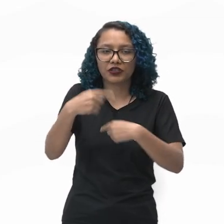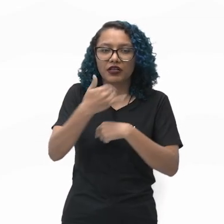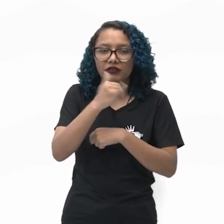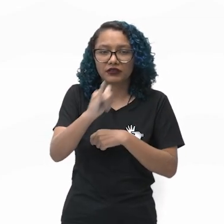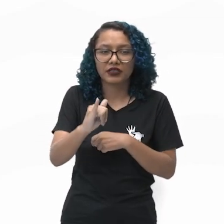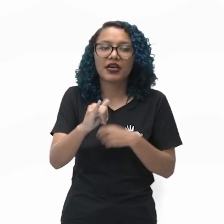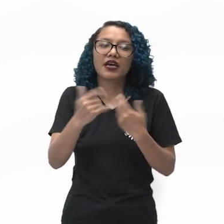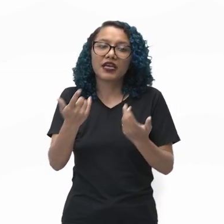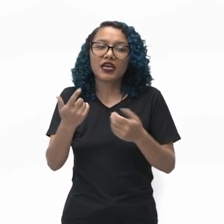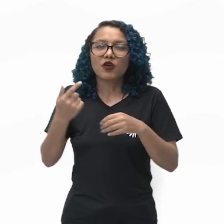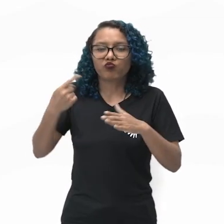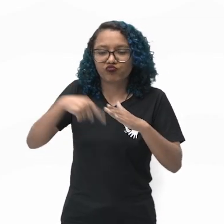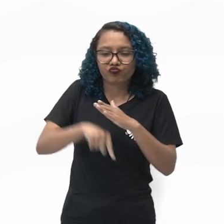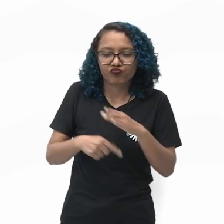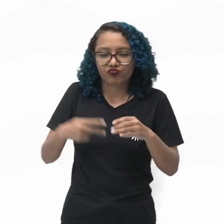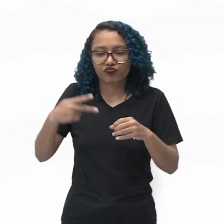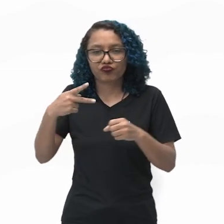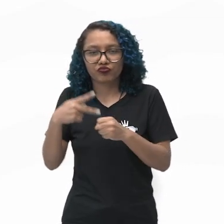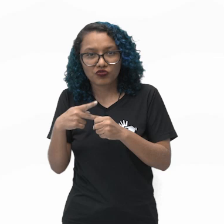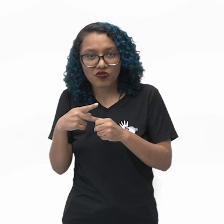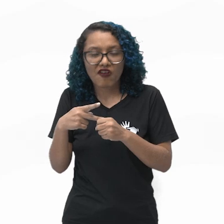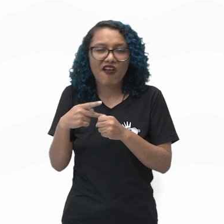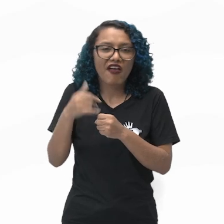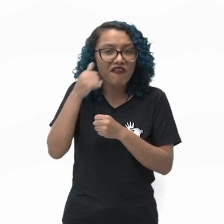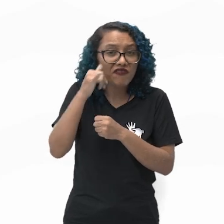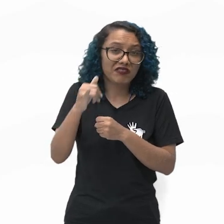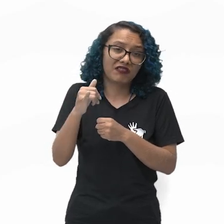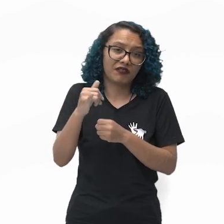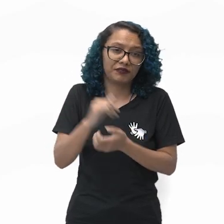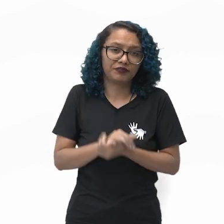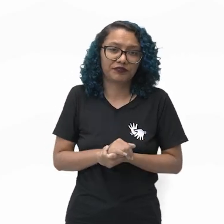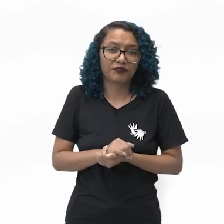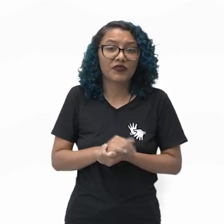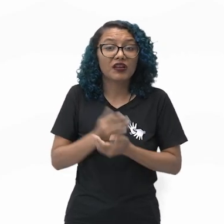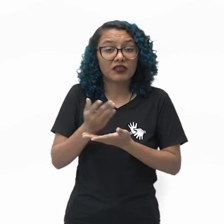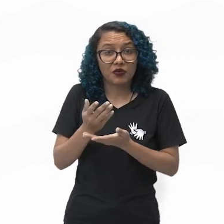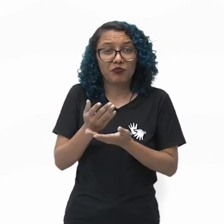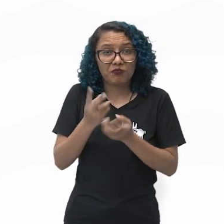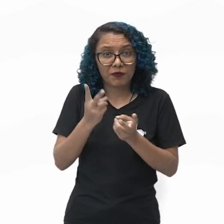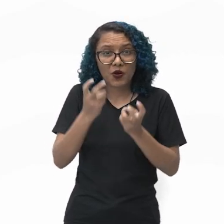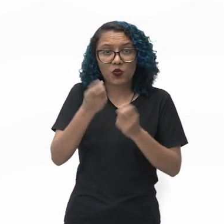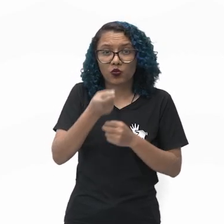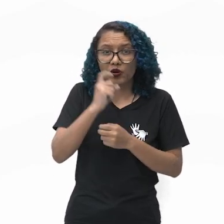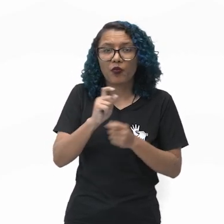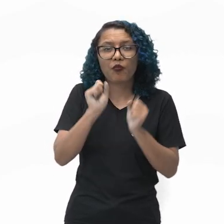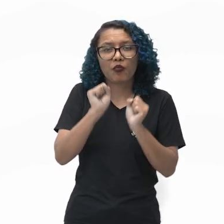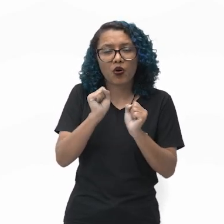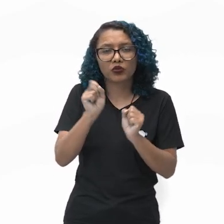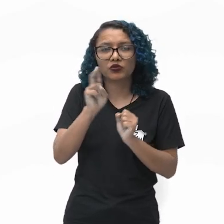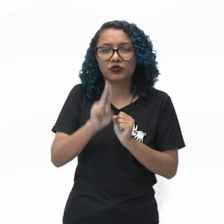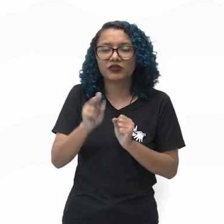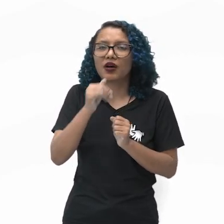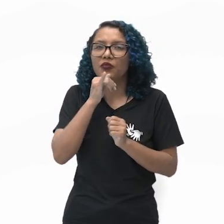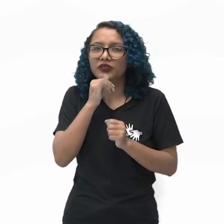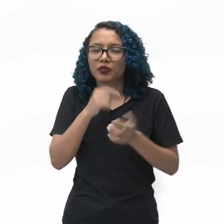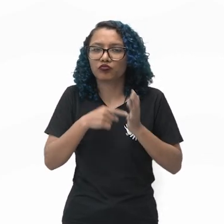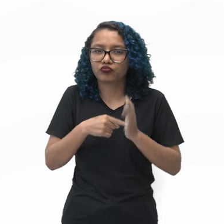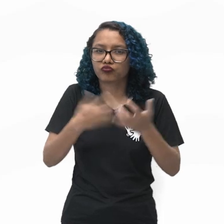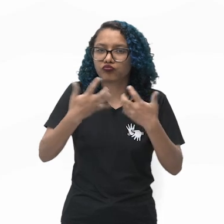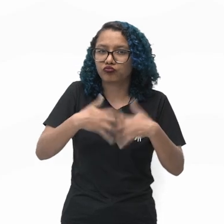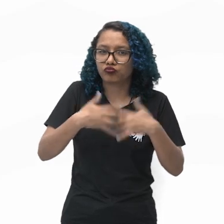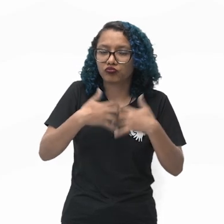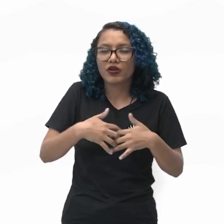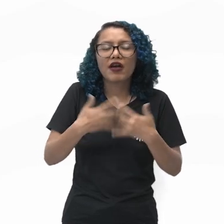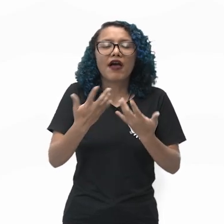fósseis. Então, note que o Tucumã pode ser usado como um combustível de trator, de carros e assim